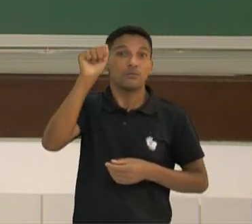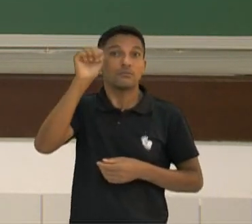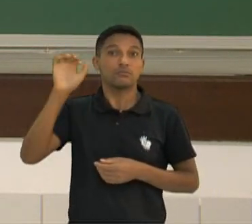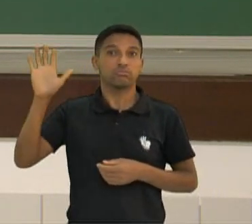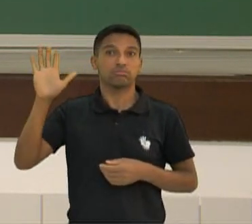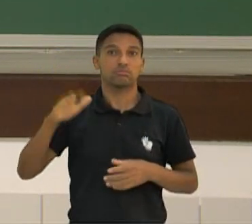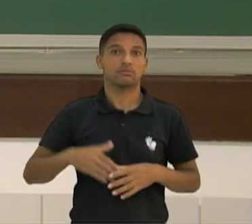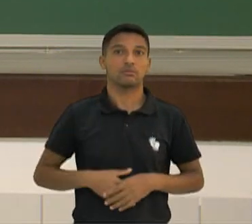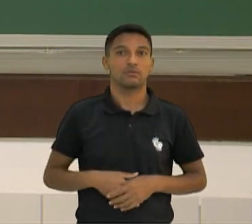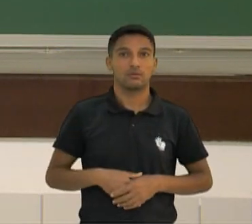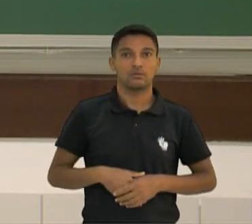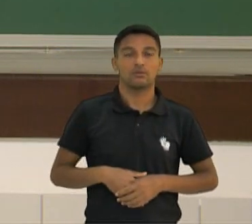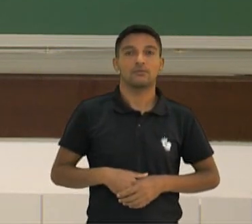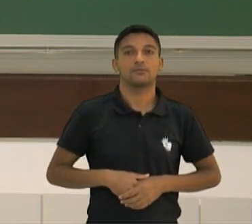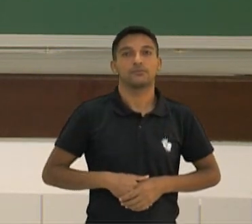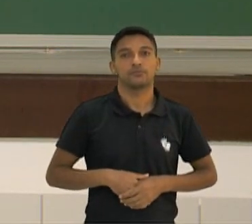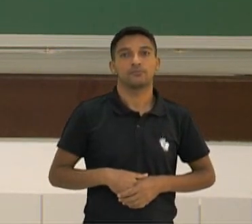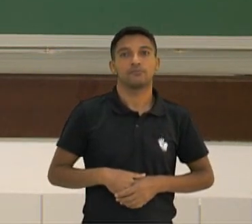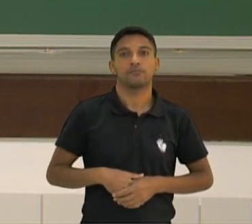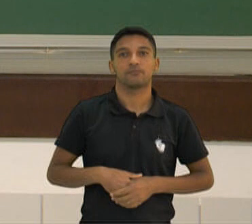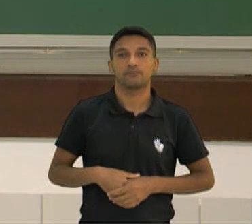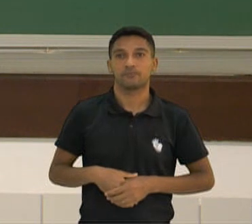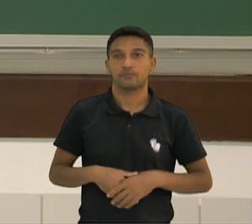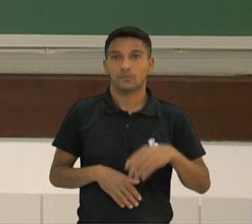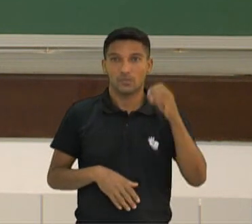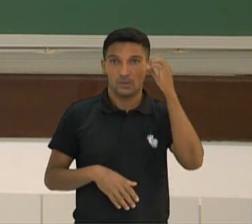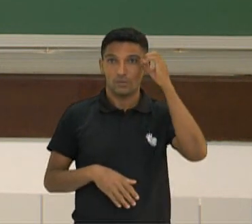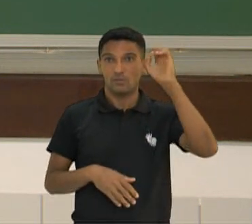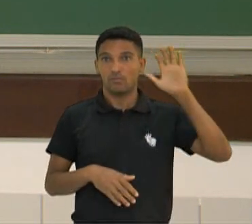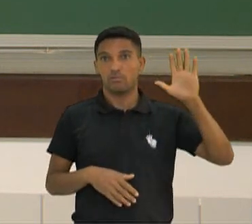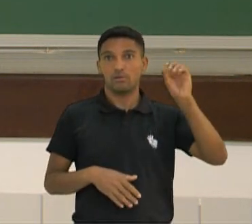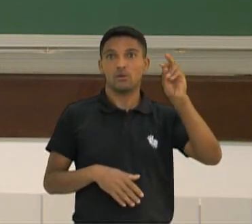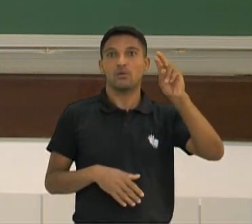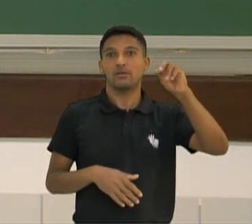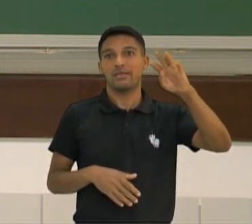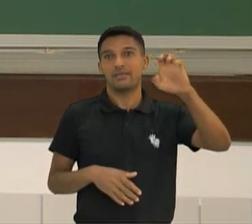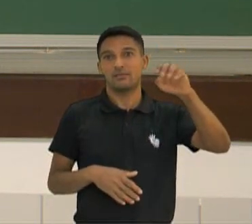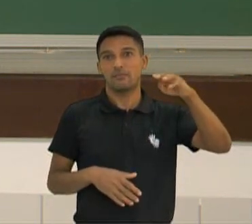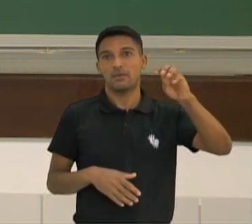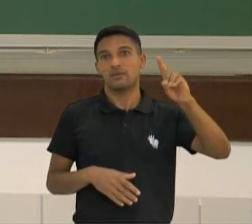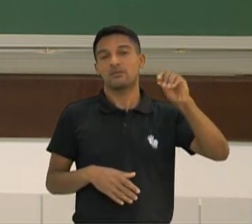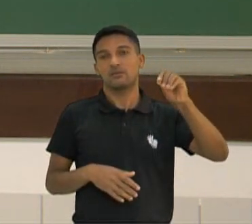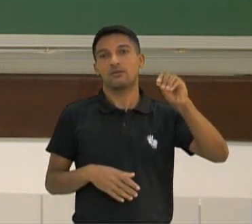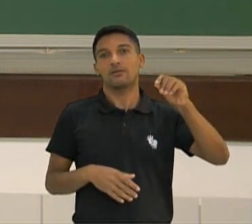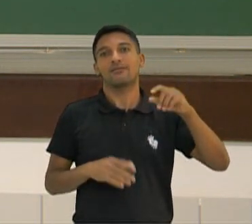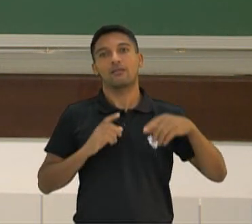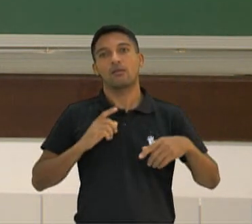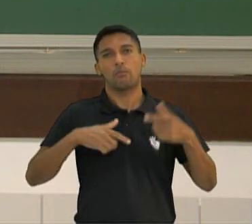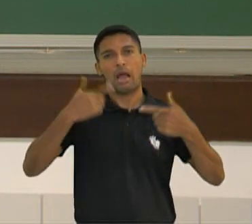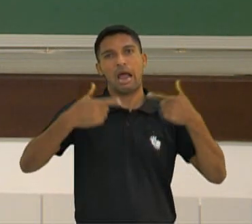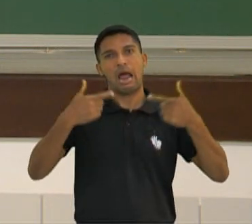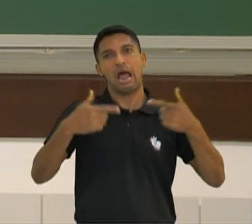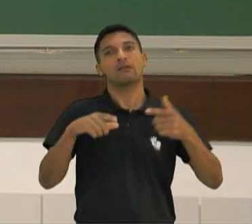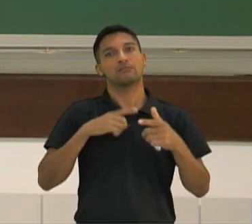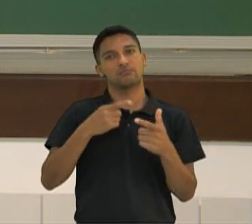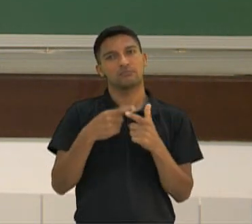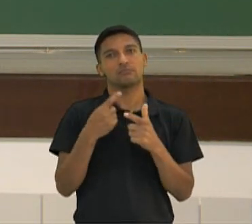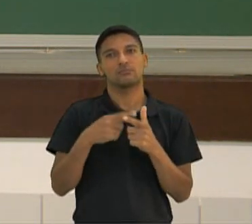Central, o Oriente Médio que enfrenta alguns problemas com os conflitos, né? Temos China, a Ásia Meridional com